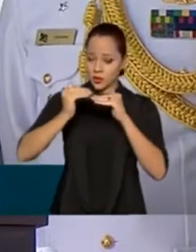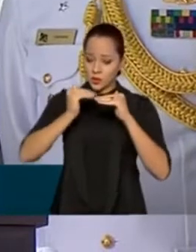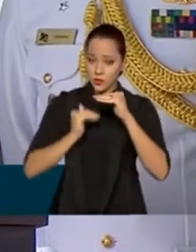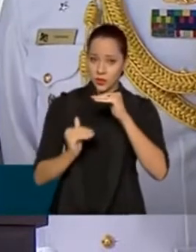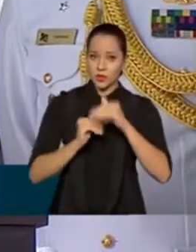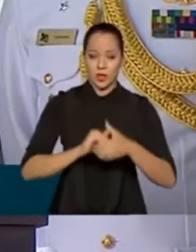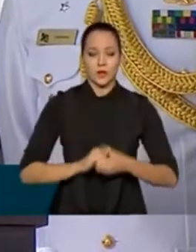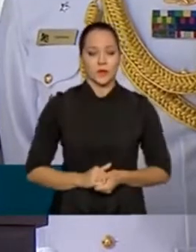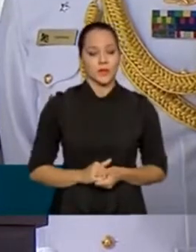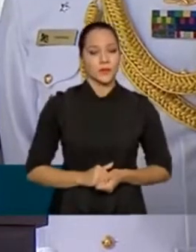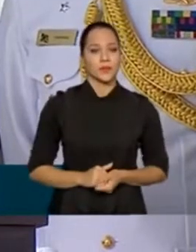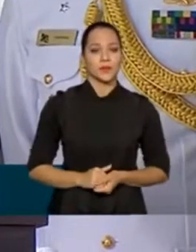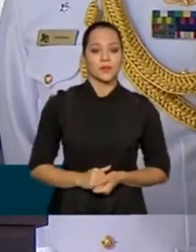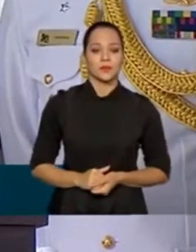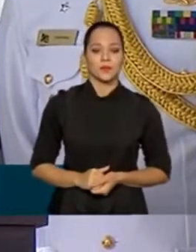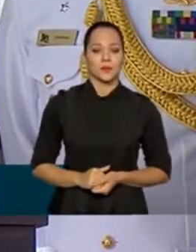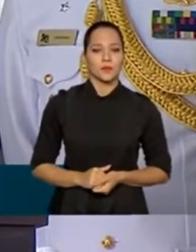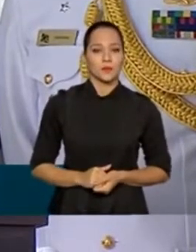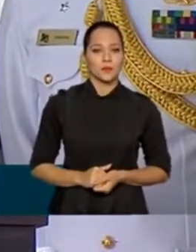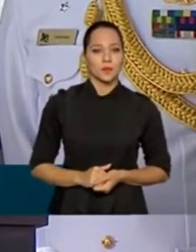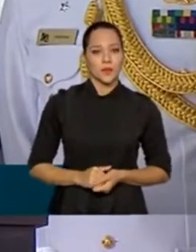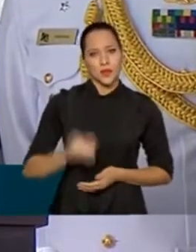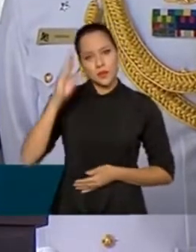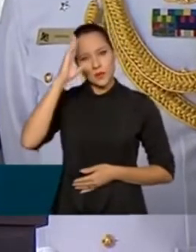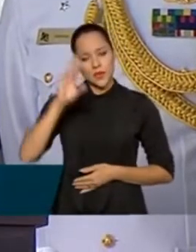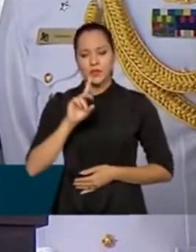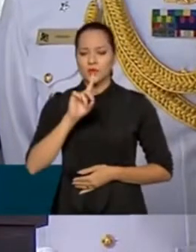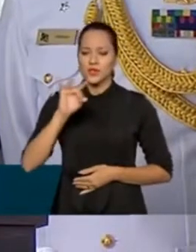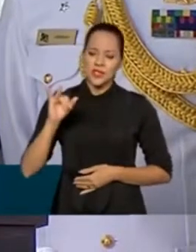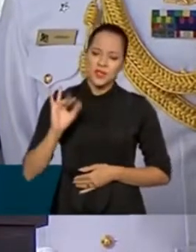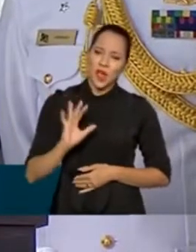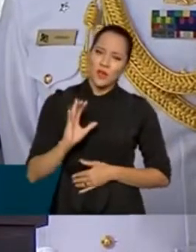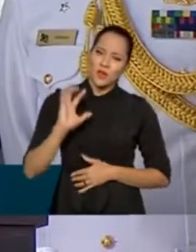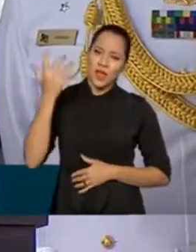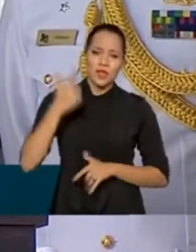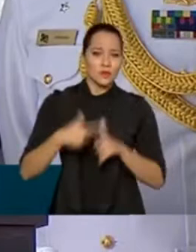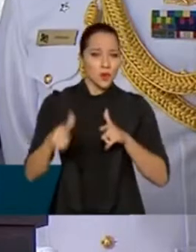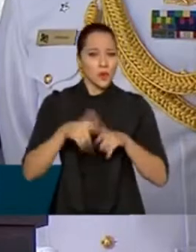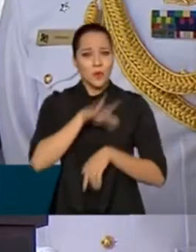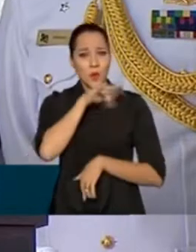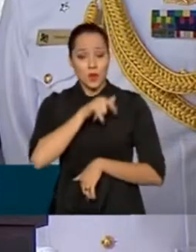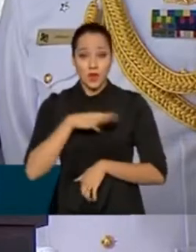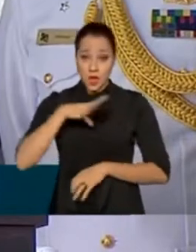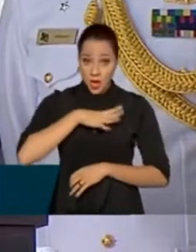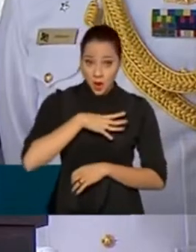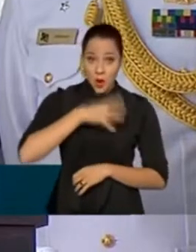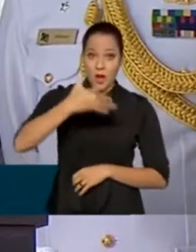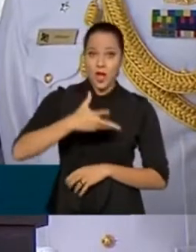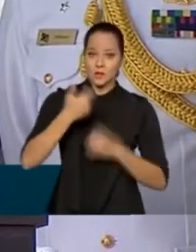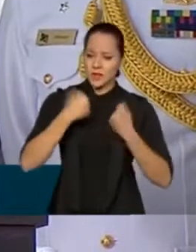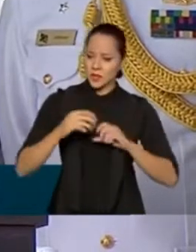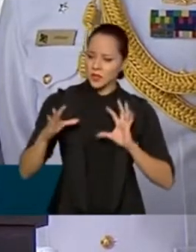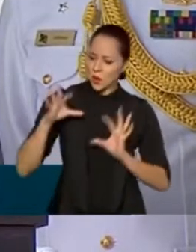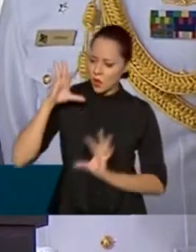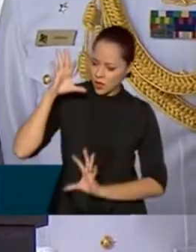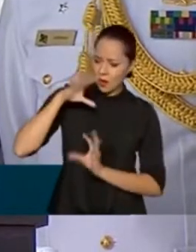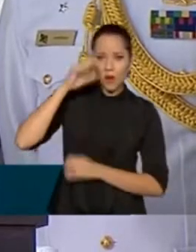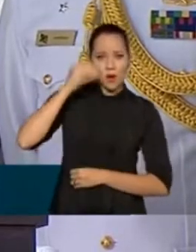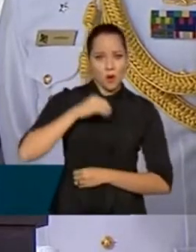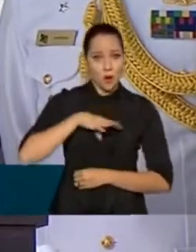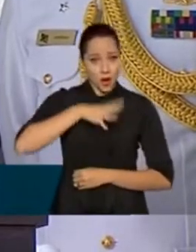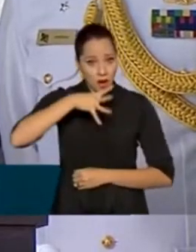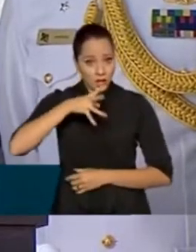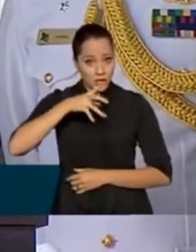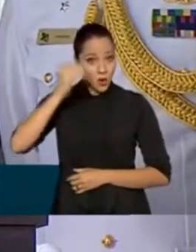Sobretudo nos dias de mau tempo, quando a coragem deve ser aliada ao conhecimento, e